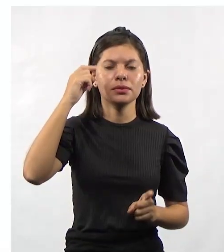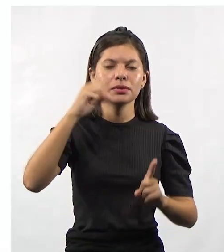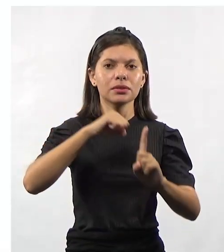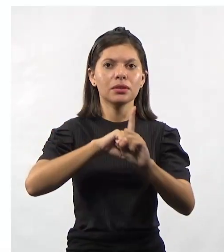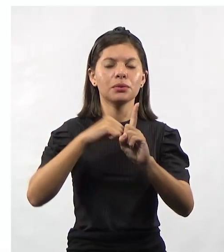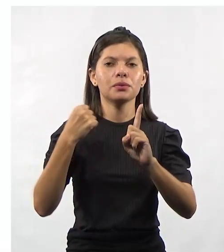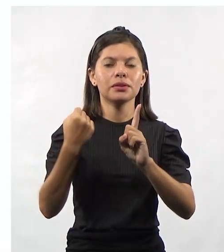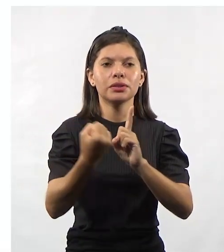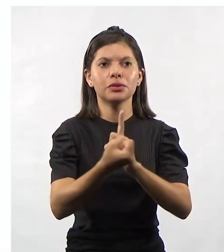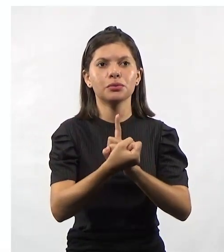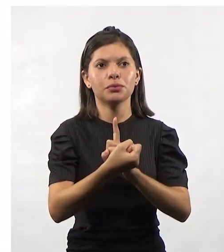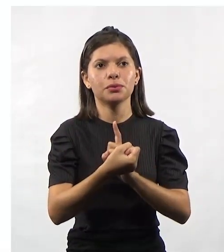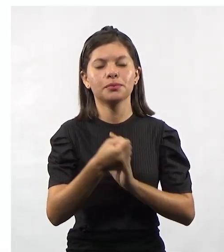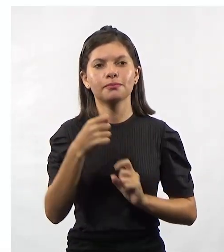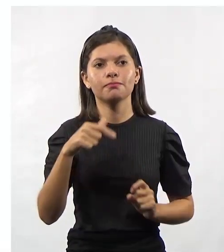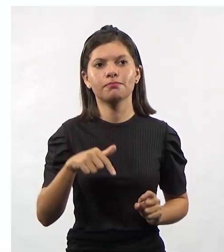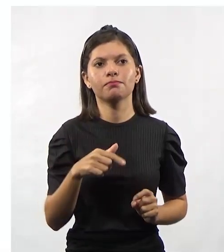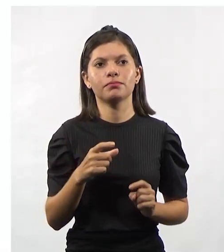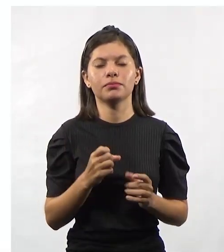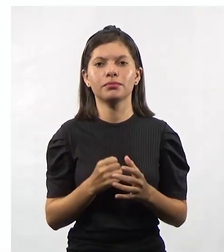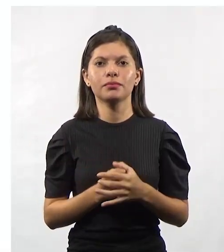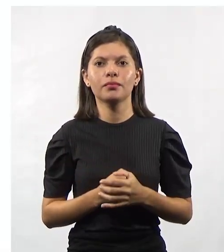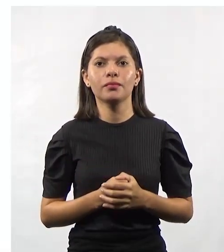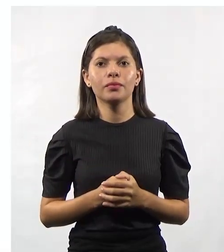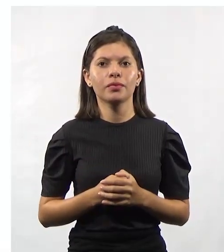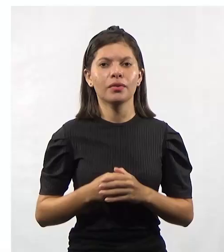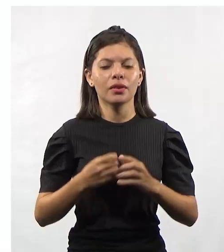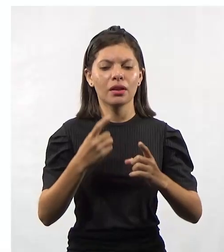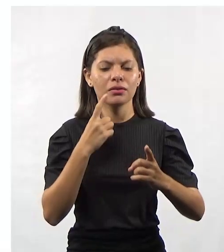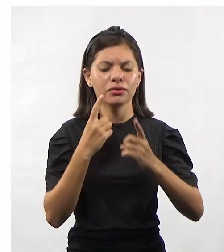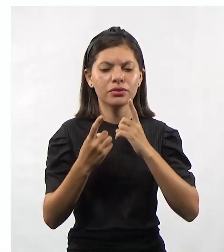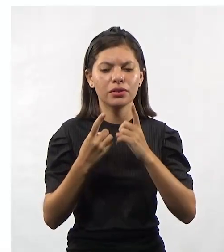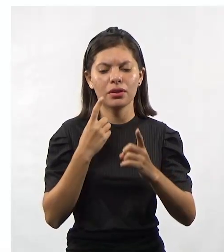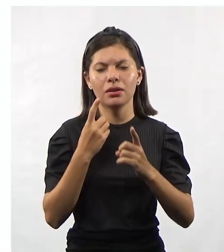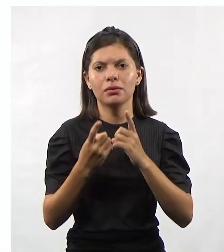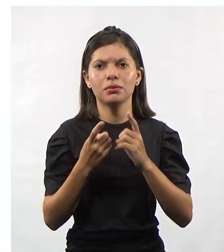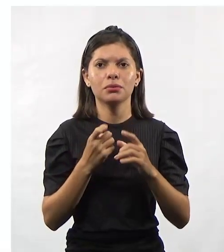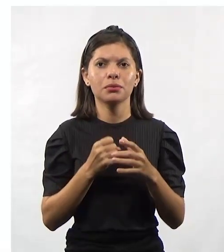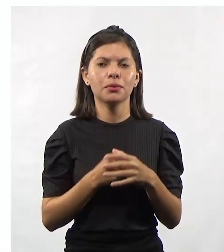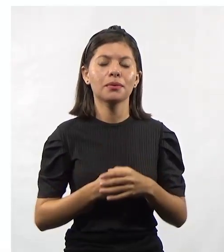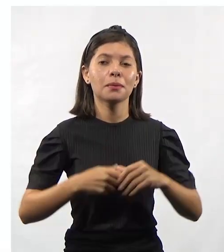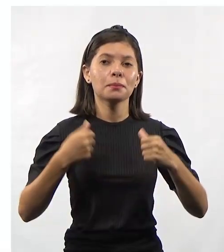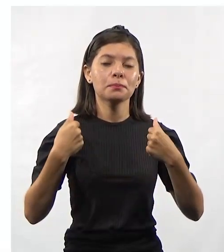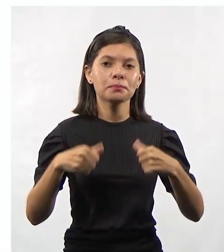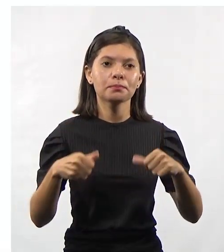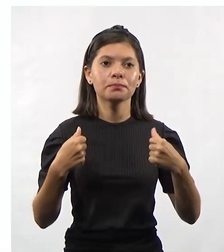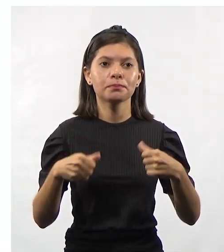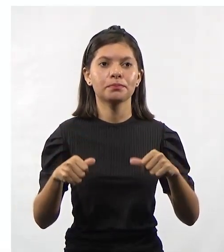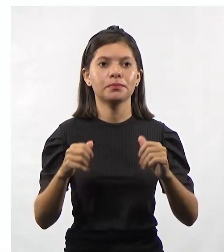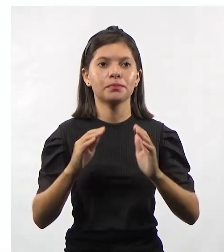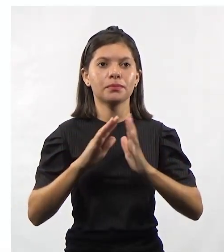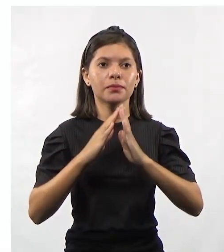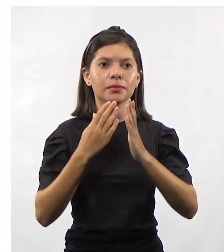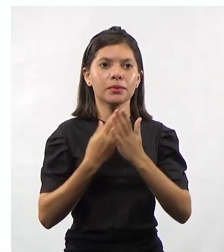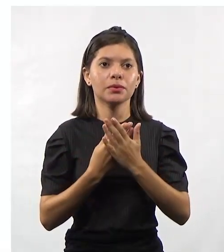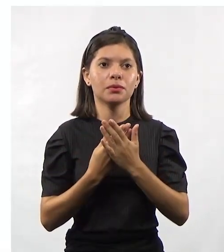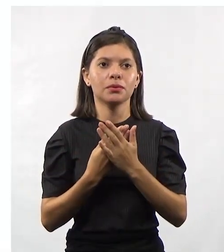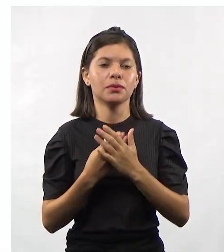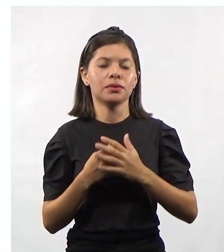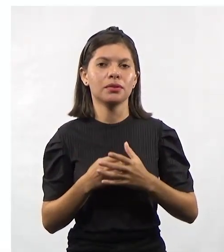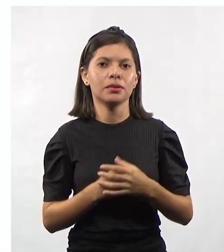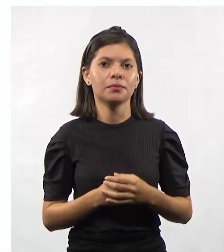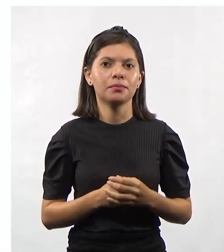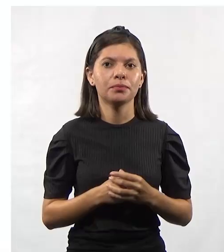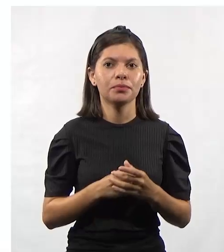desse pensar coletivo, desse diálogo, né, necessário na